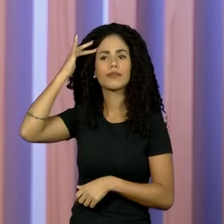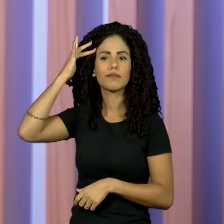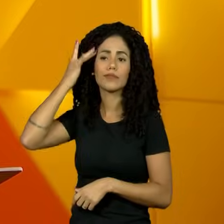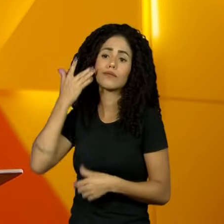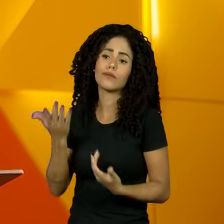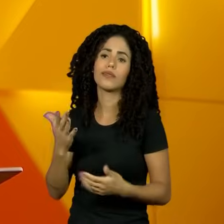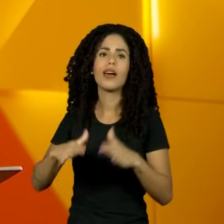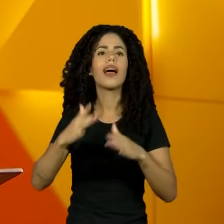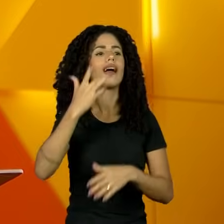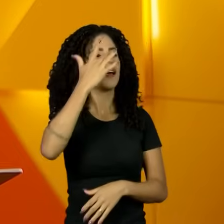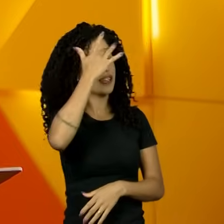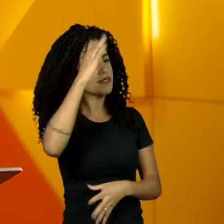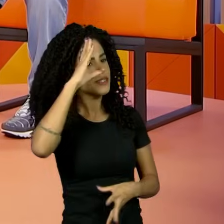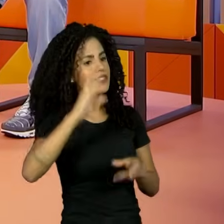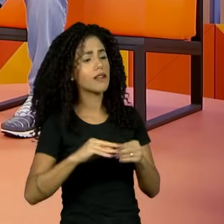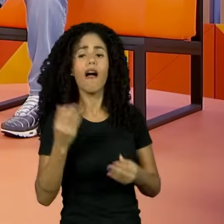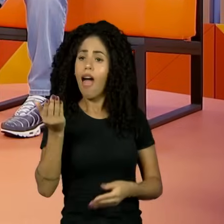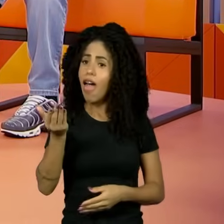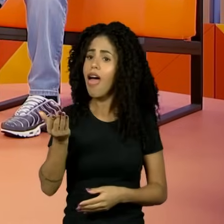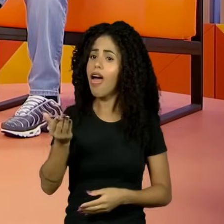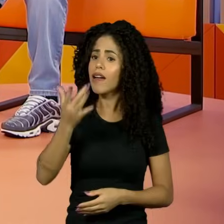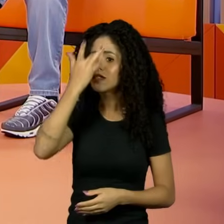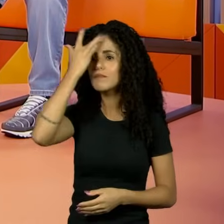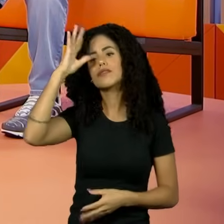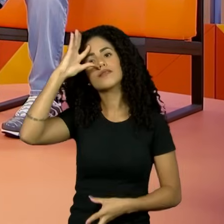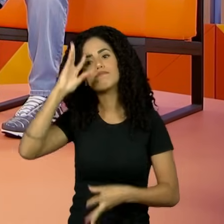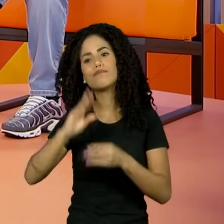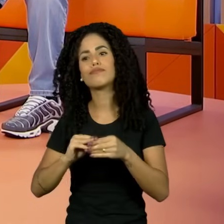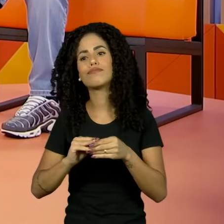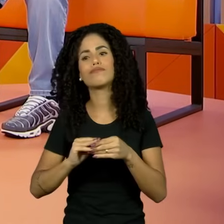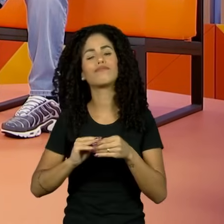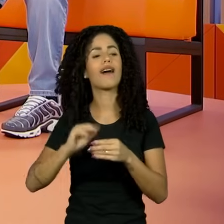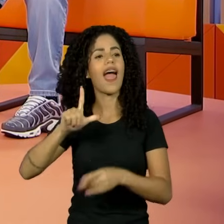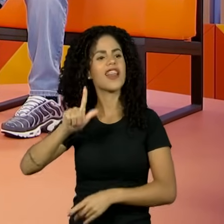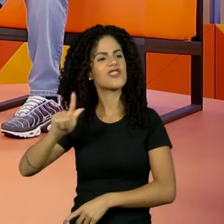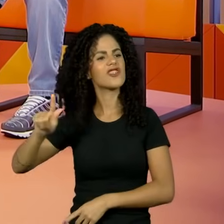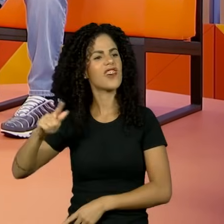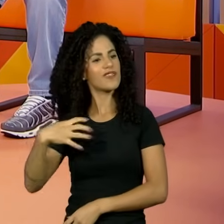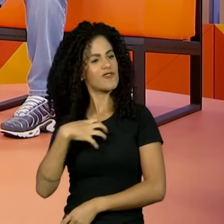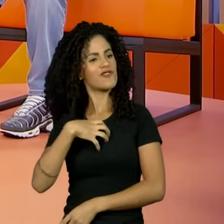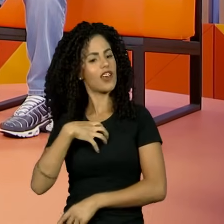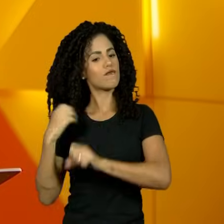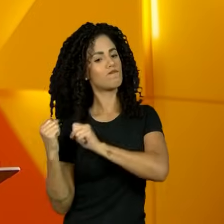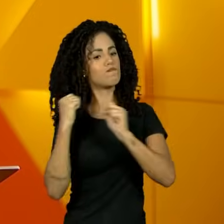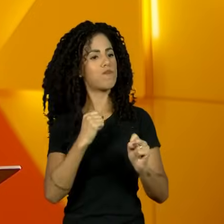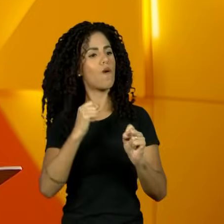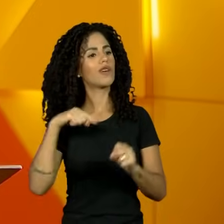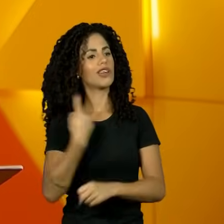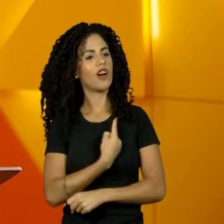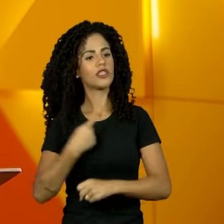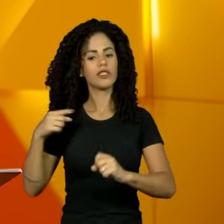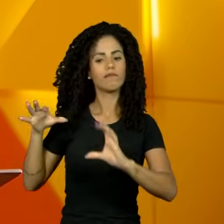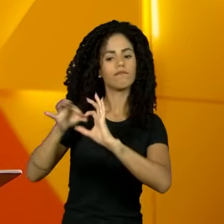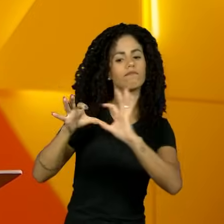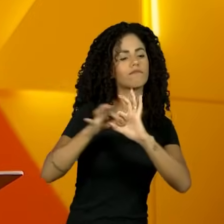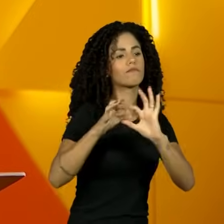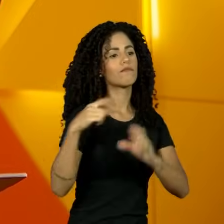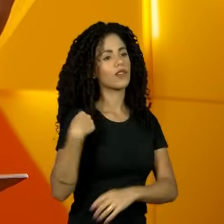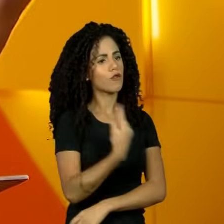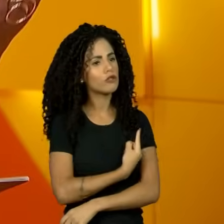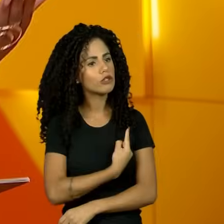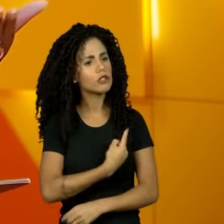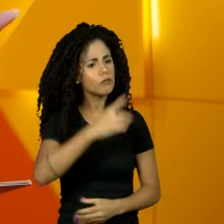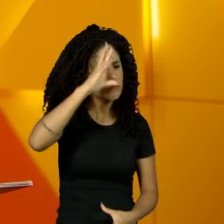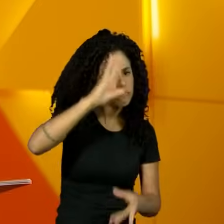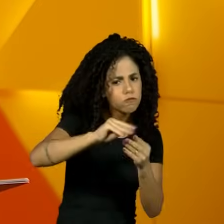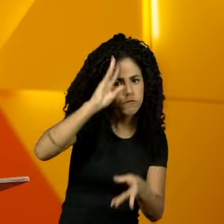mundo entende. É isso, então... Porque a linguagem é poder. Sim. E aí, à medida que a gente consegue permitir com que